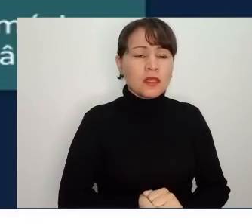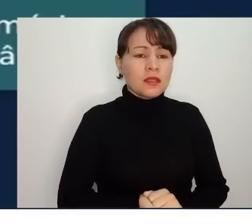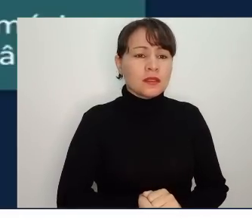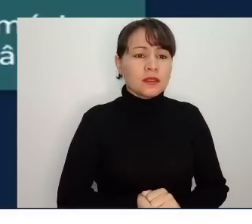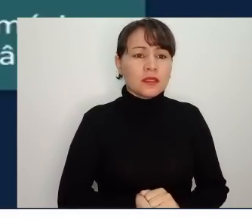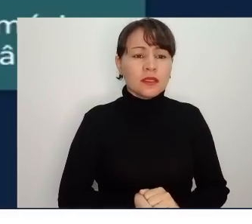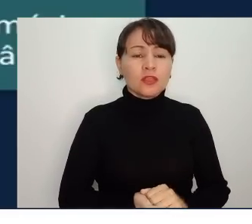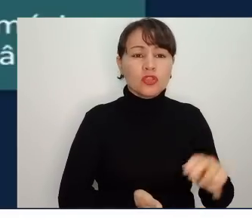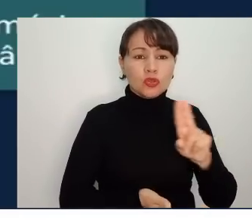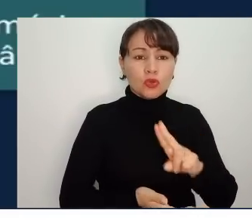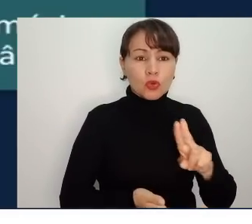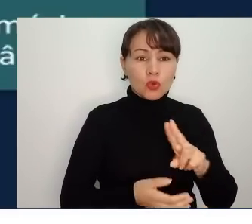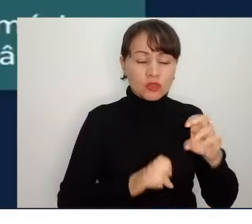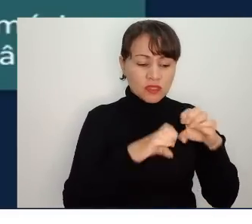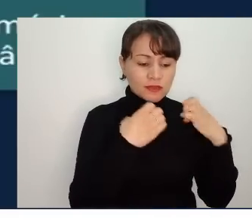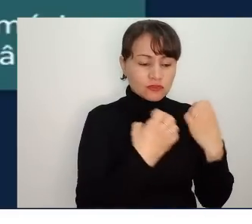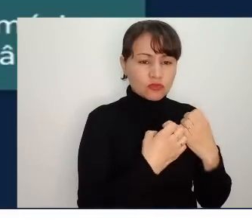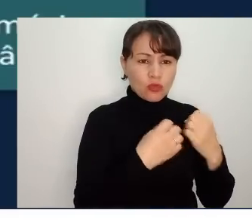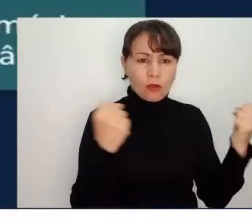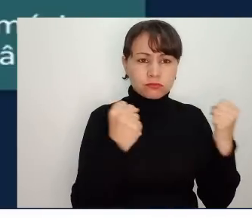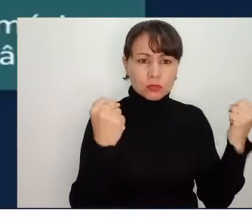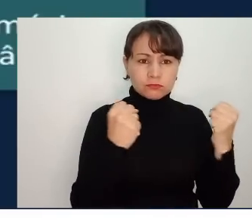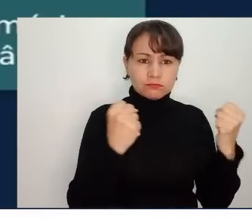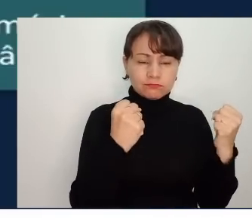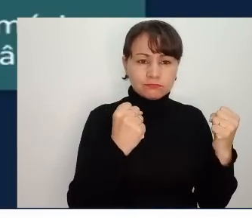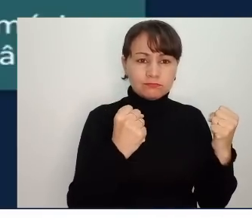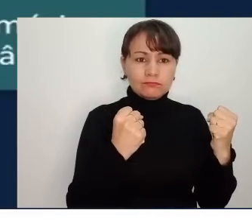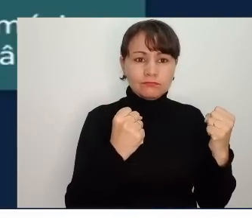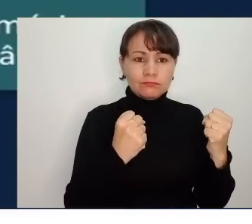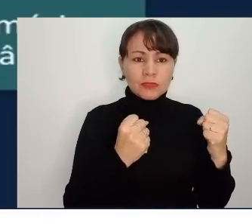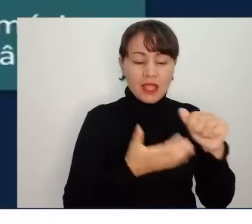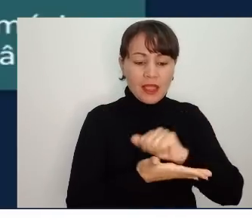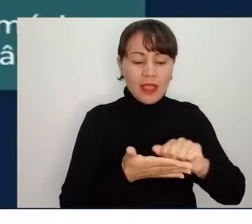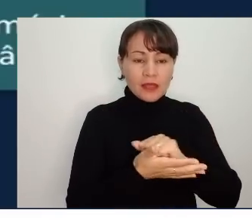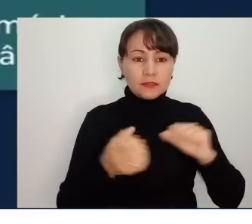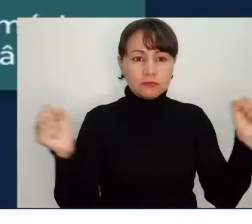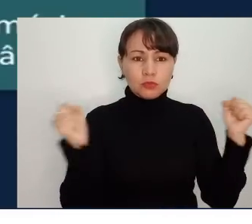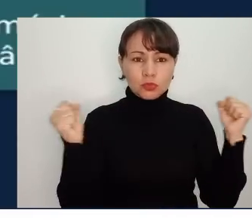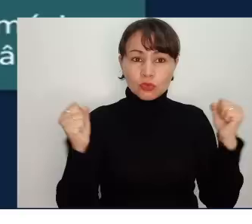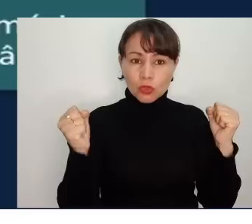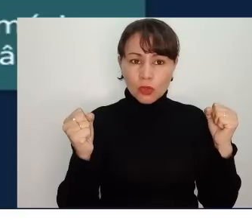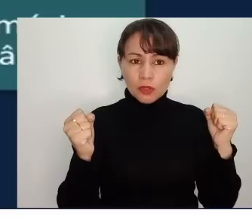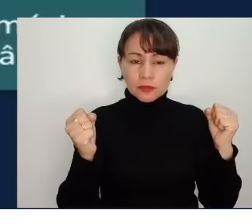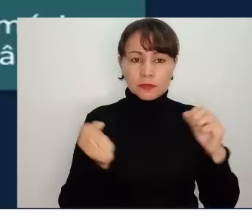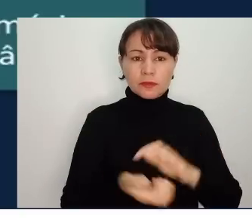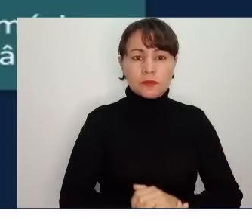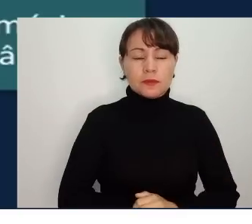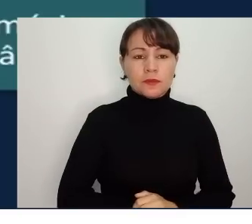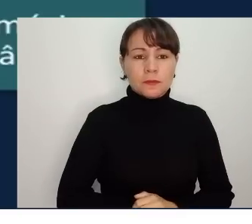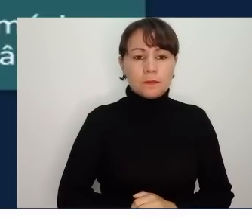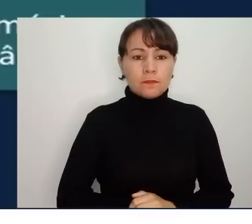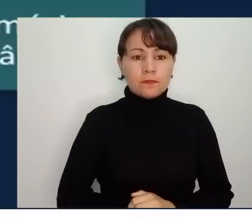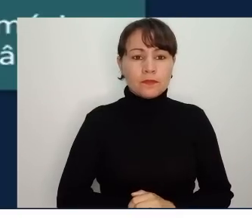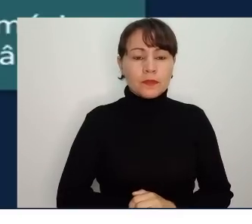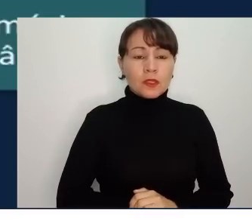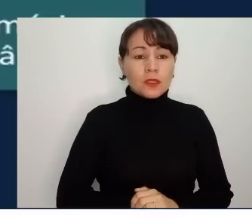que é uma memória que usa estruturas motoras, áreas motoras. Tá? Então, o produto